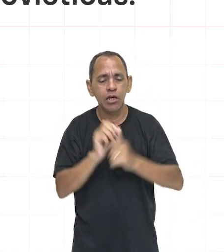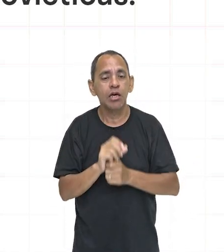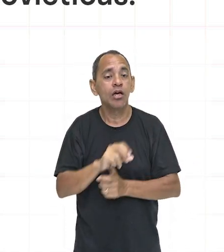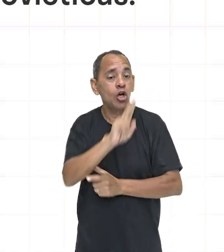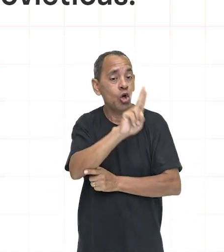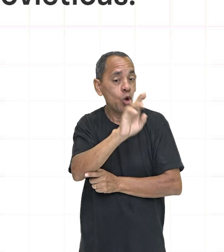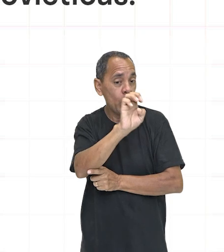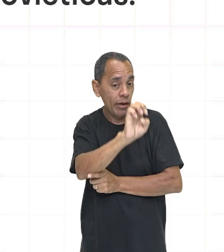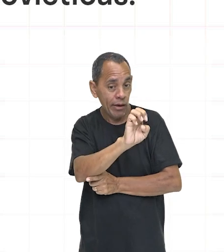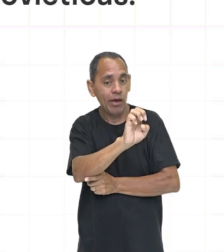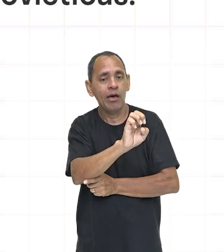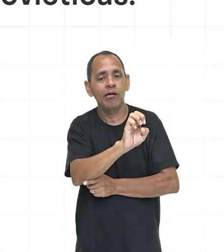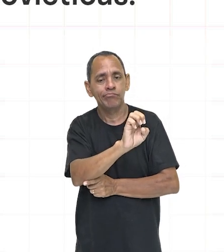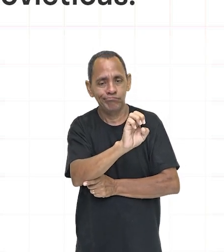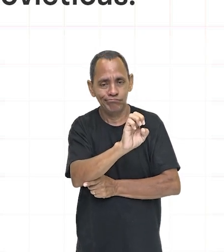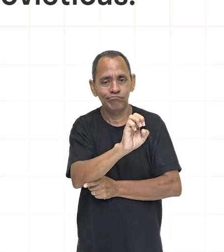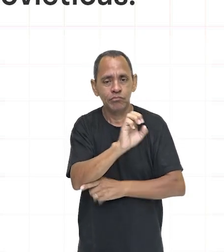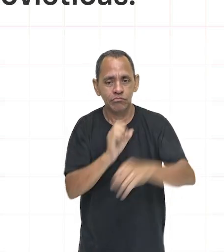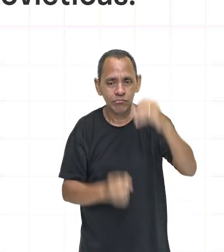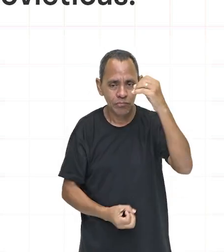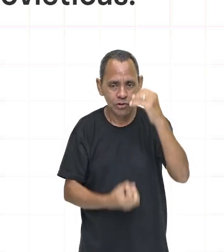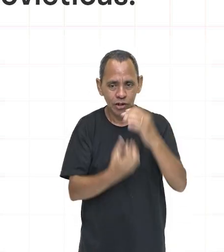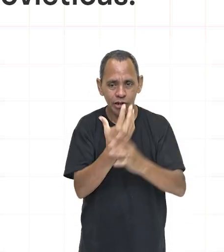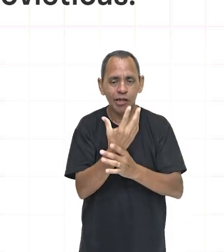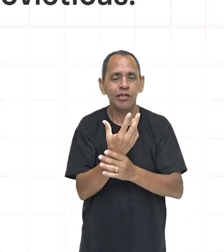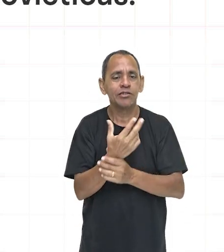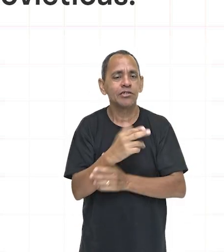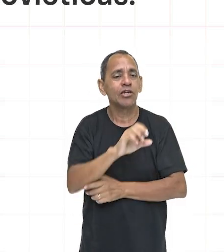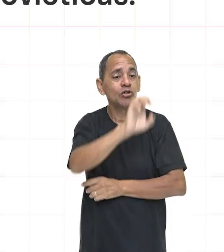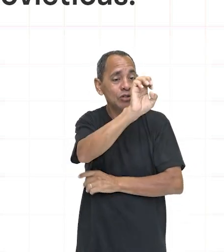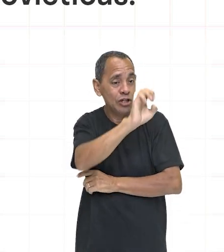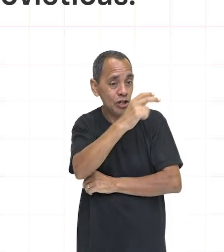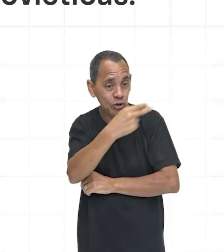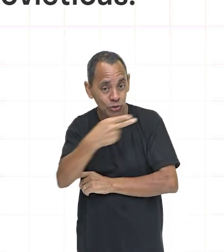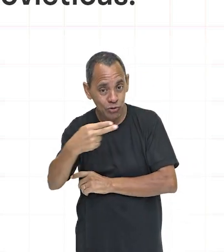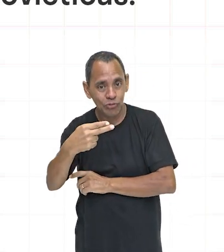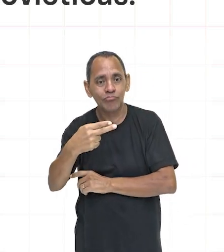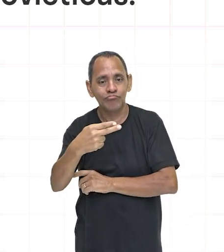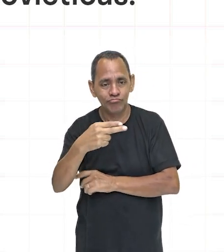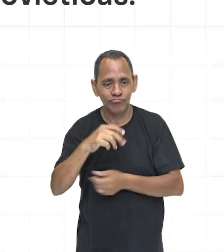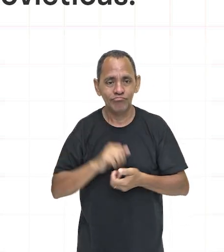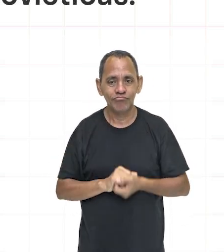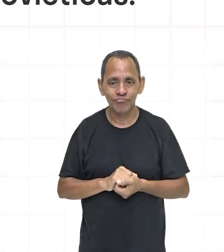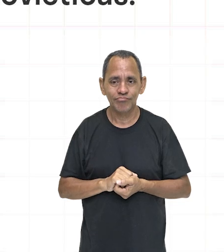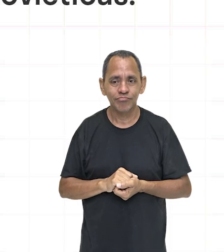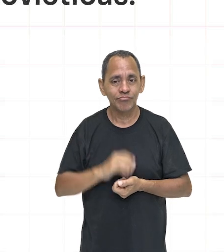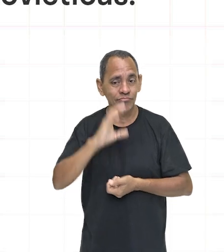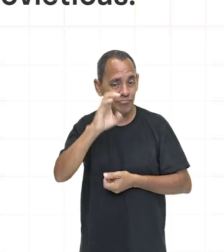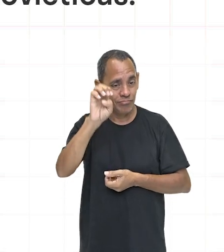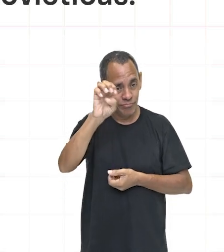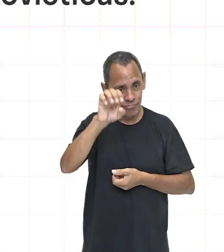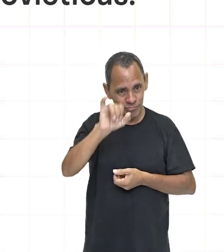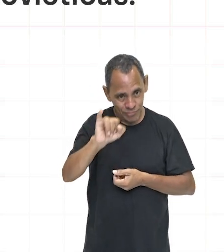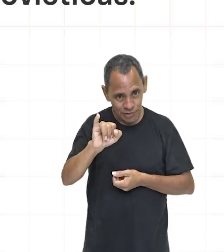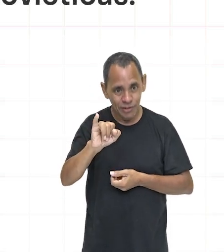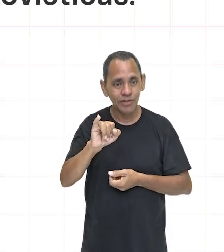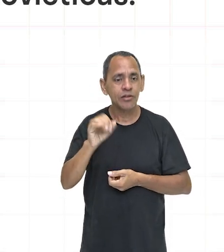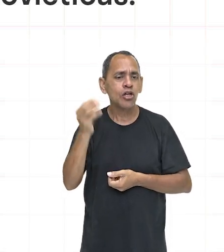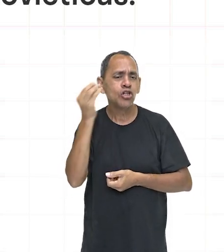União Europeia e a criação do euro. A SEI e a tentativa